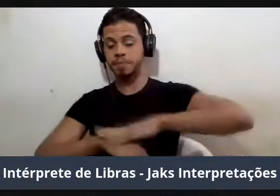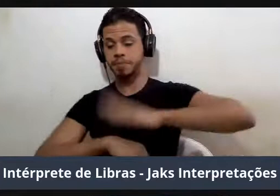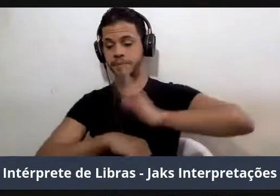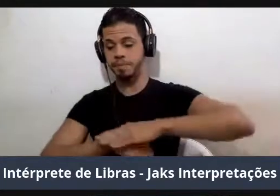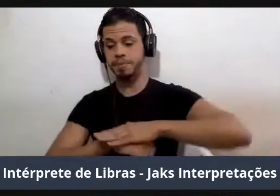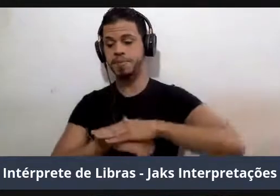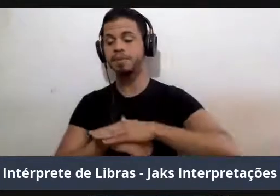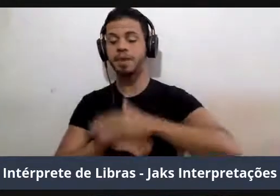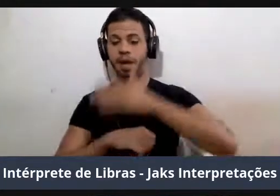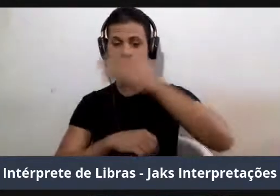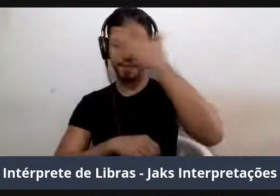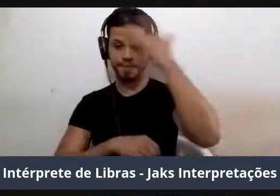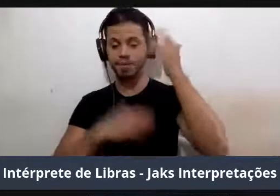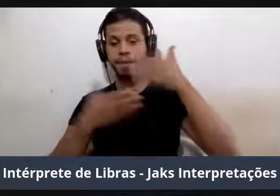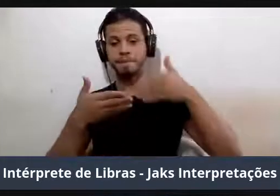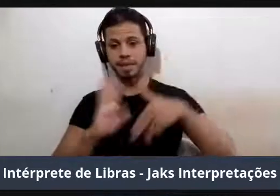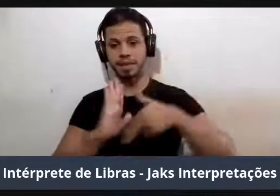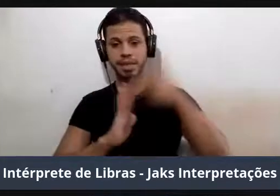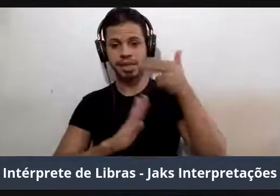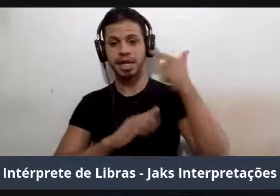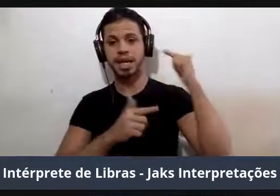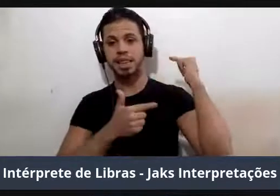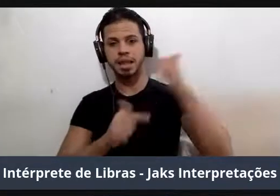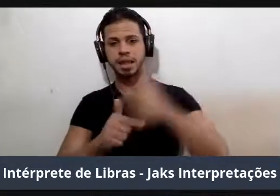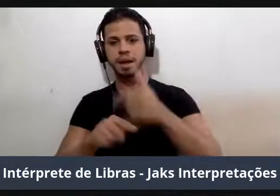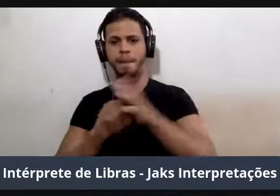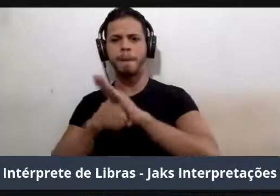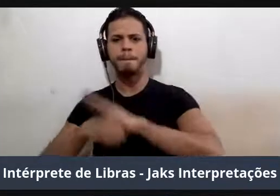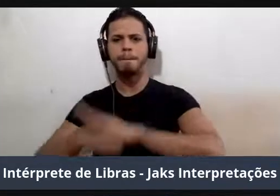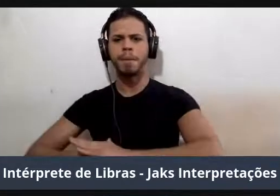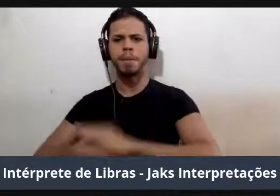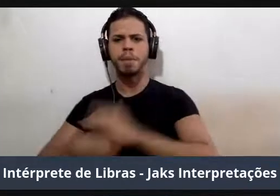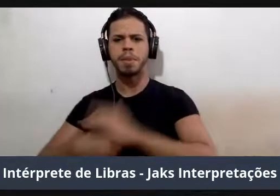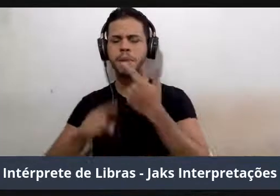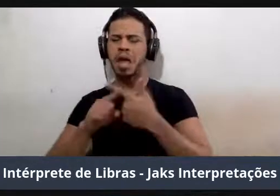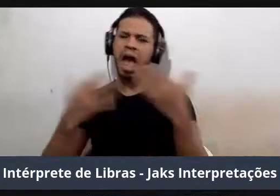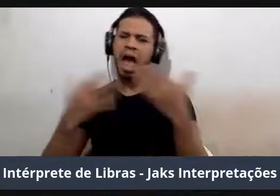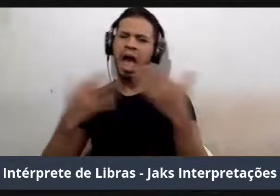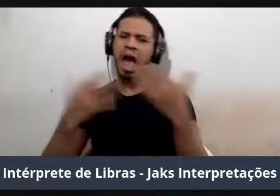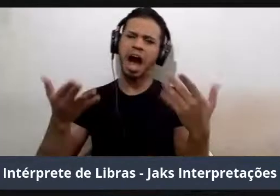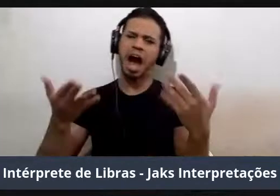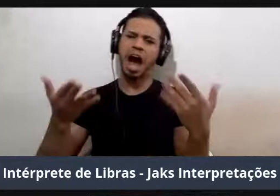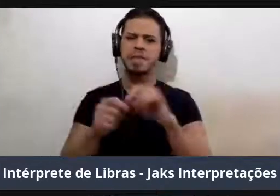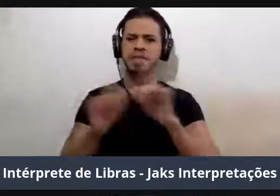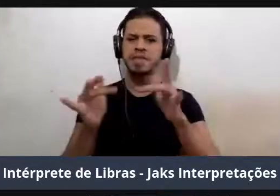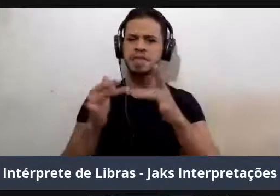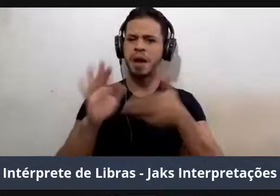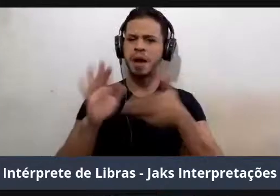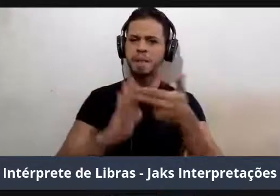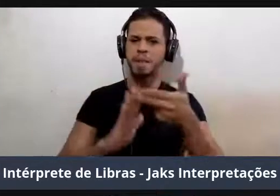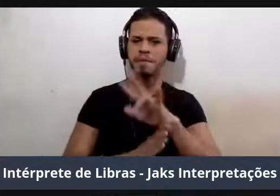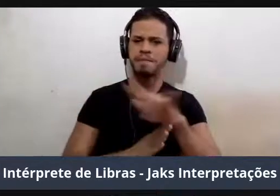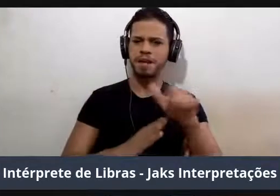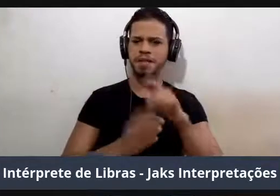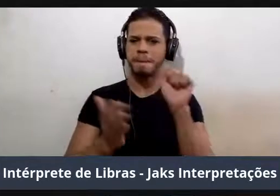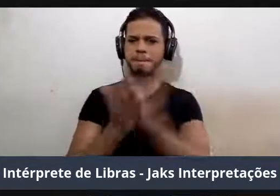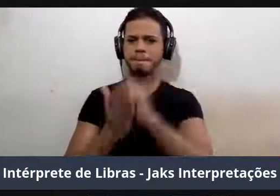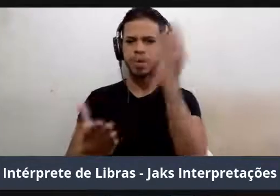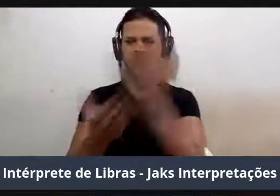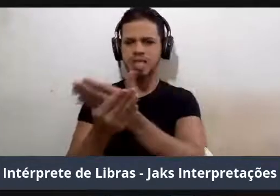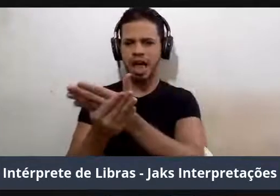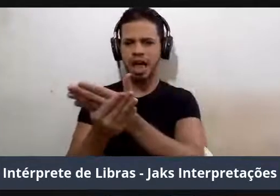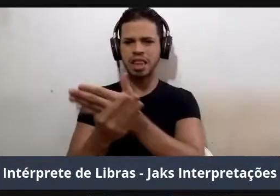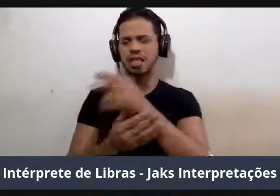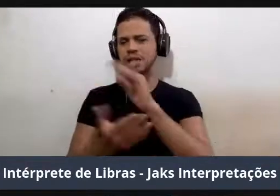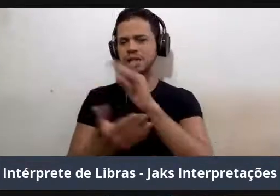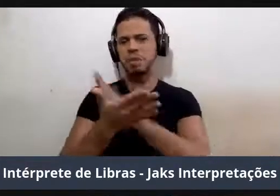tradicionais, elas foram muito oprimidas, porque, se você fizer um parto, você vai ser processada, se acontecer alguma coisa. Mas